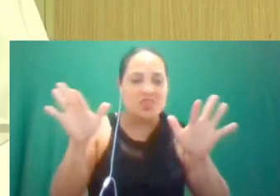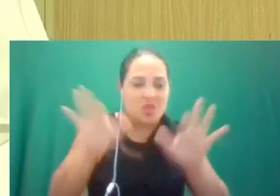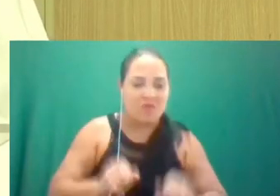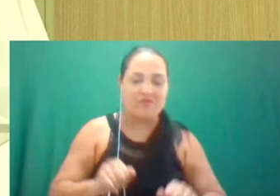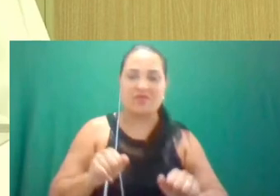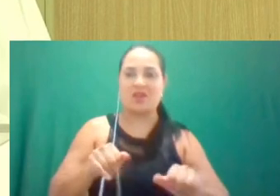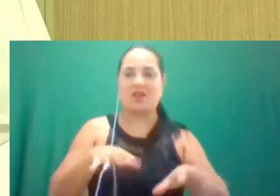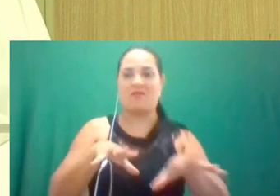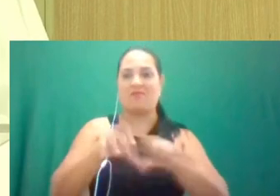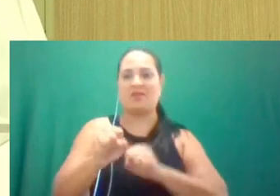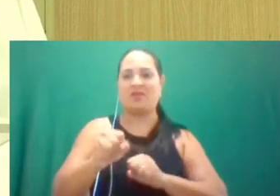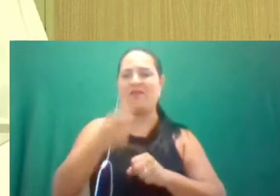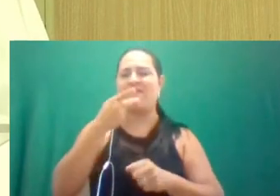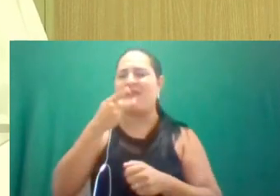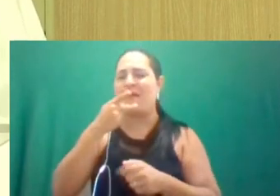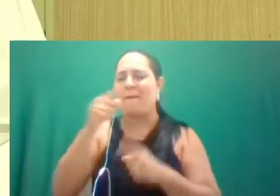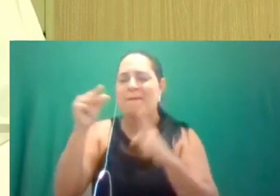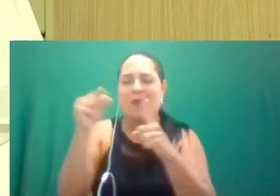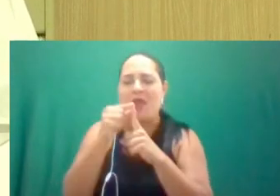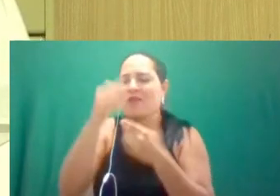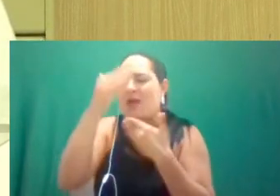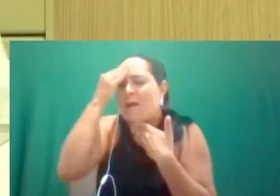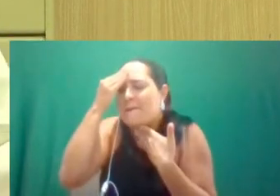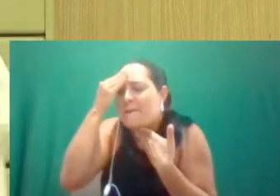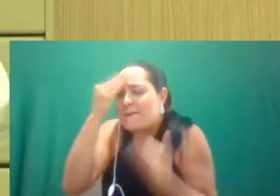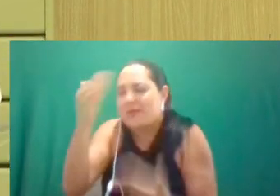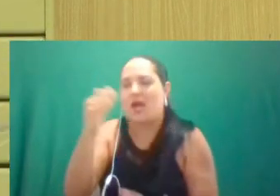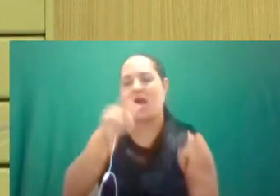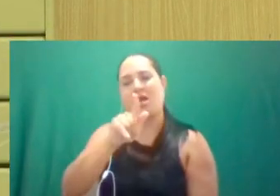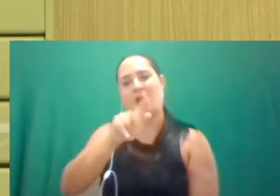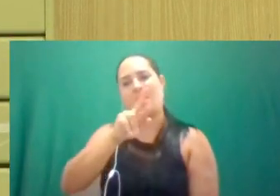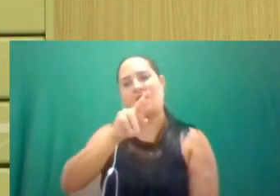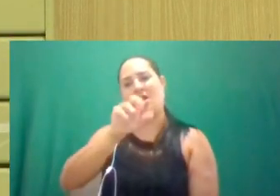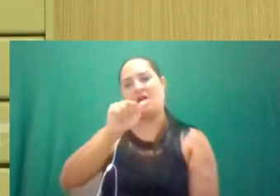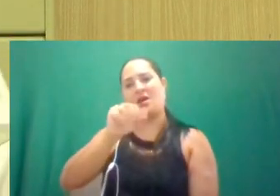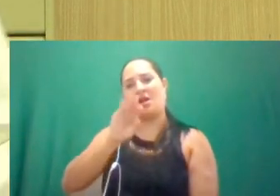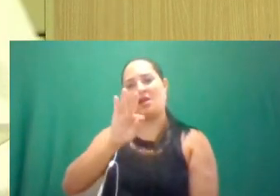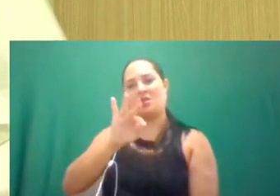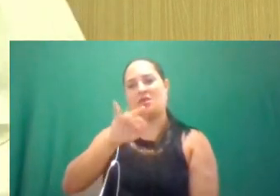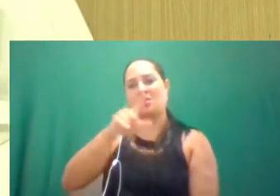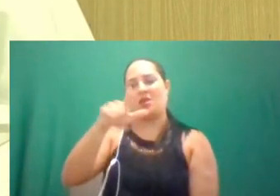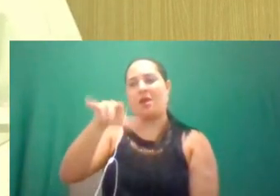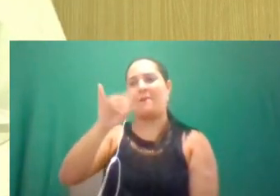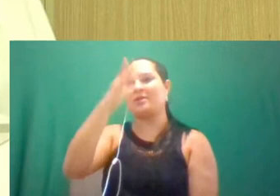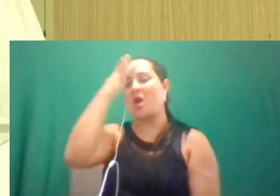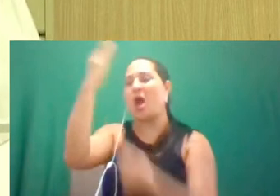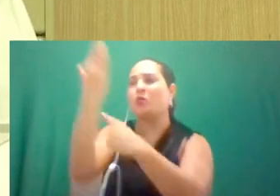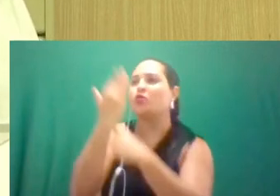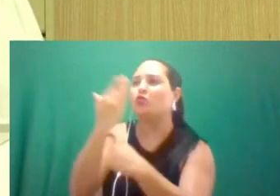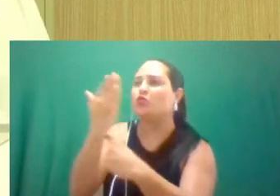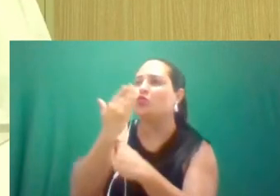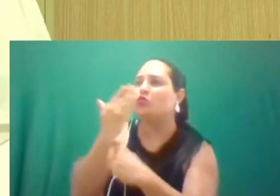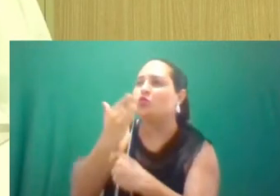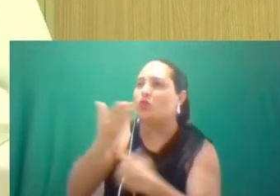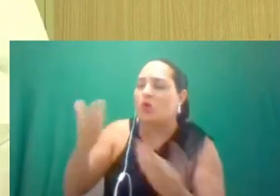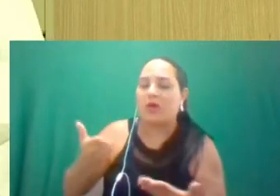agradeça, que também foram importantes à sua construção. E para ir por fim da minha